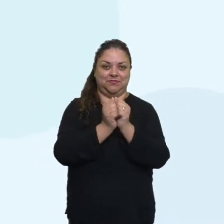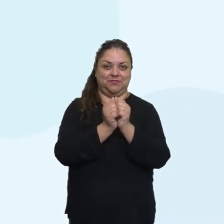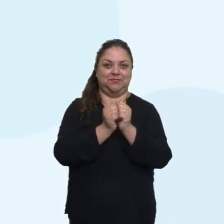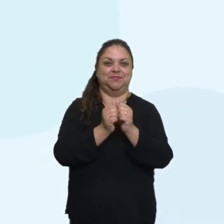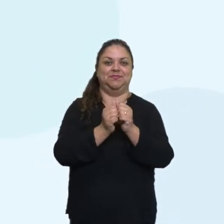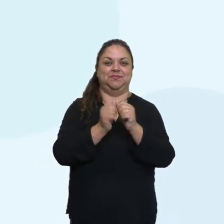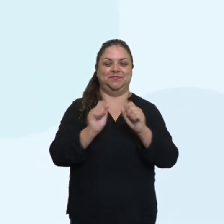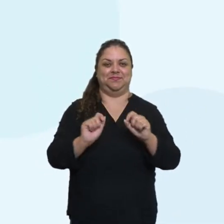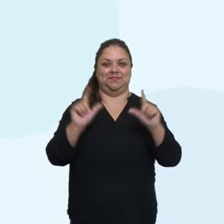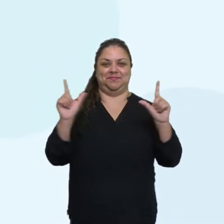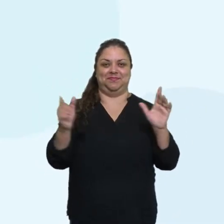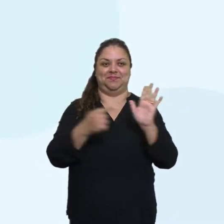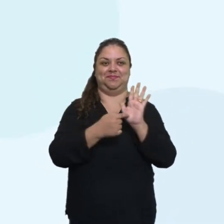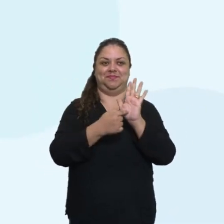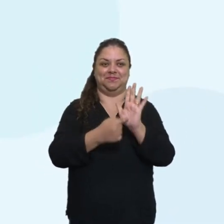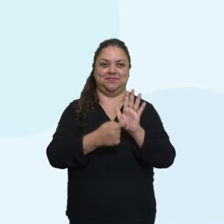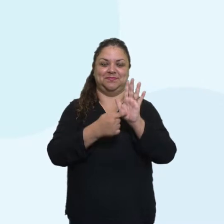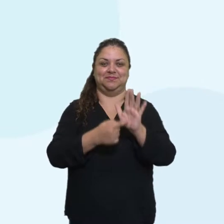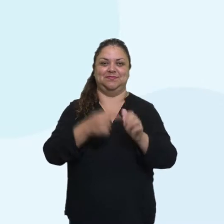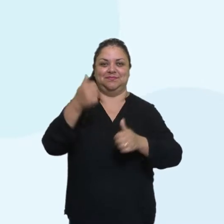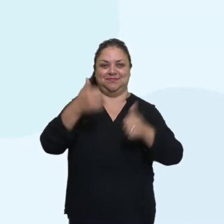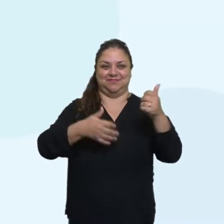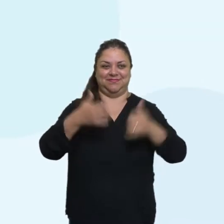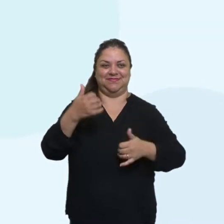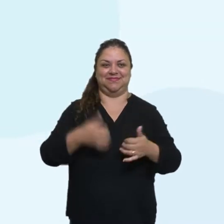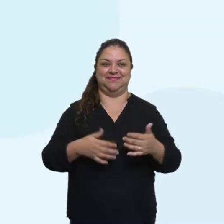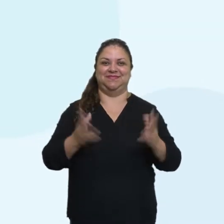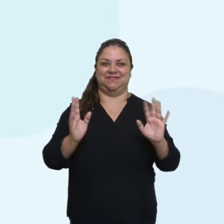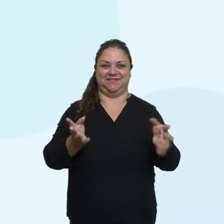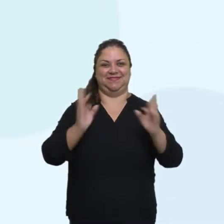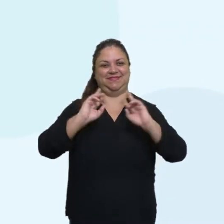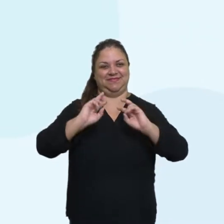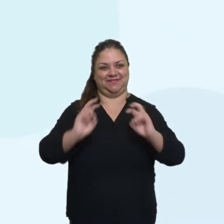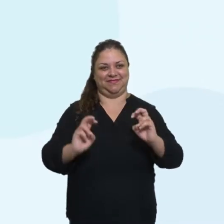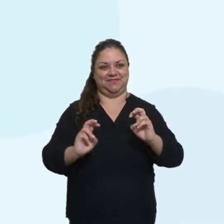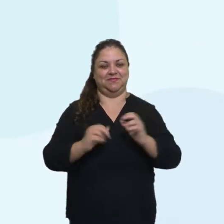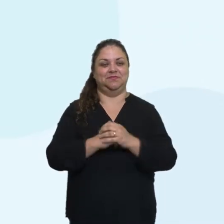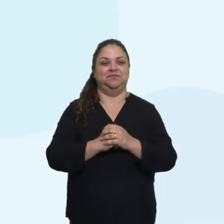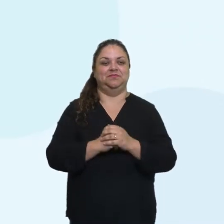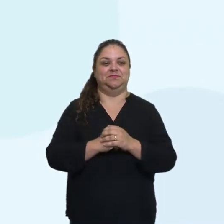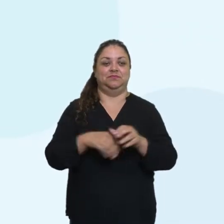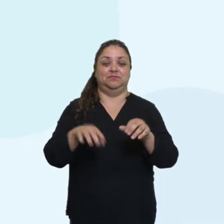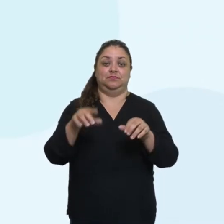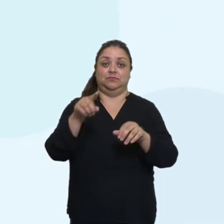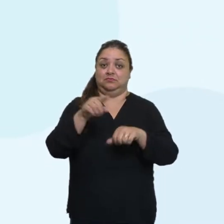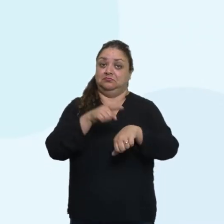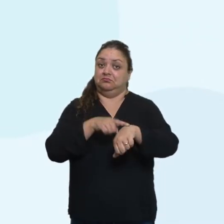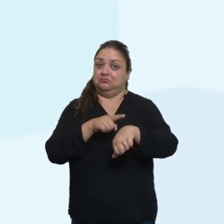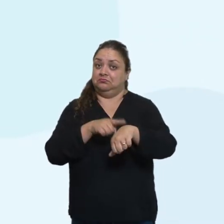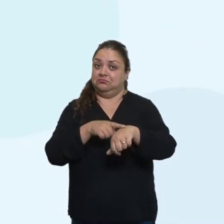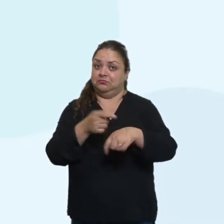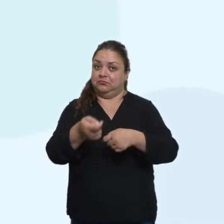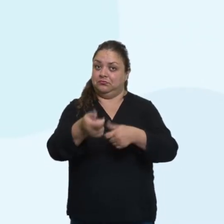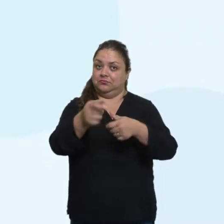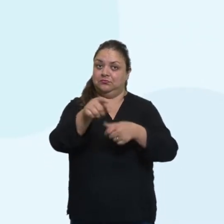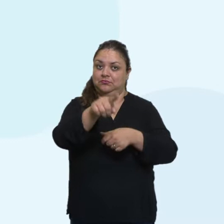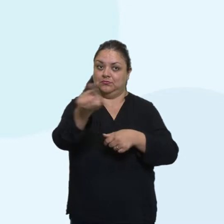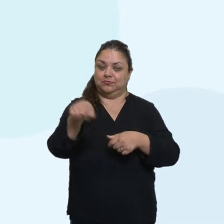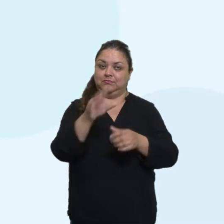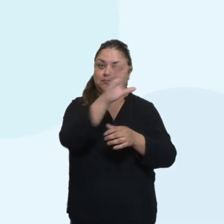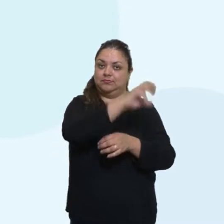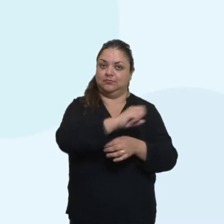o professor Ademir como vocês podem ver te ver vou dar um tempinho para vocês pegarem um caderninho